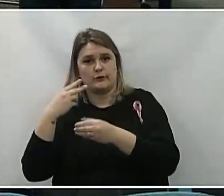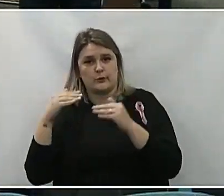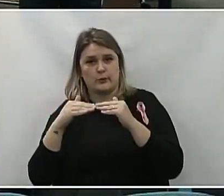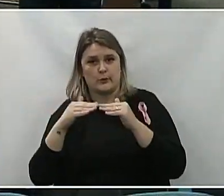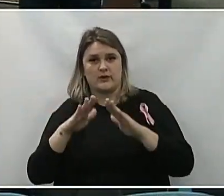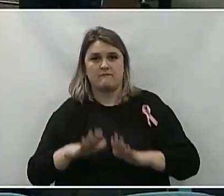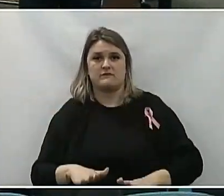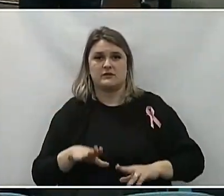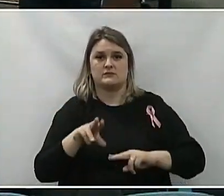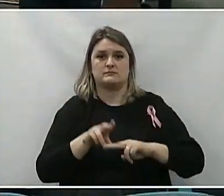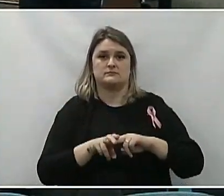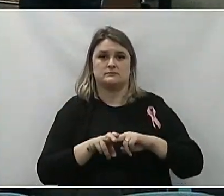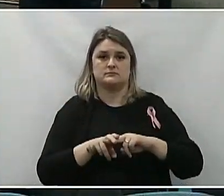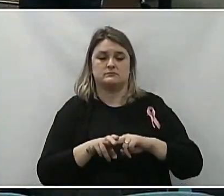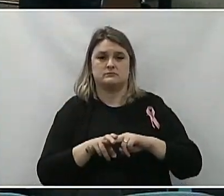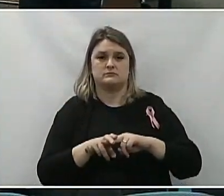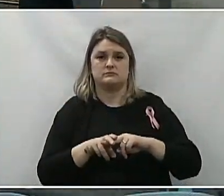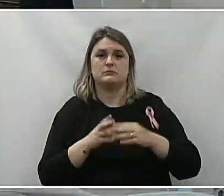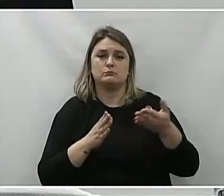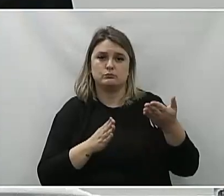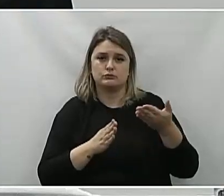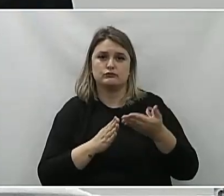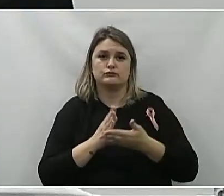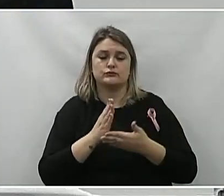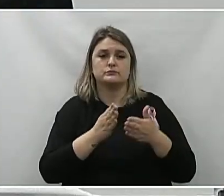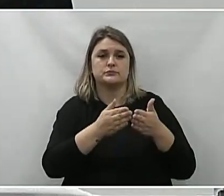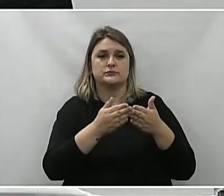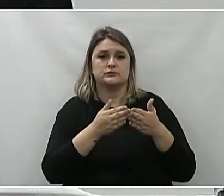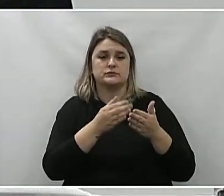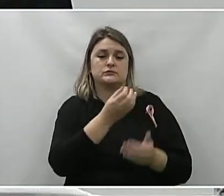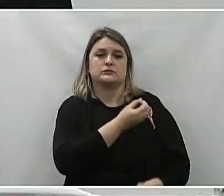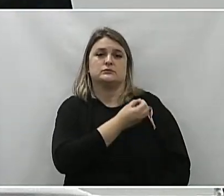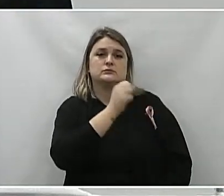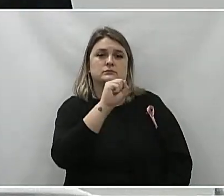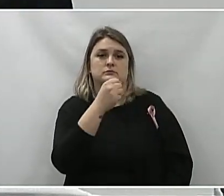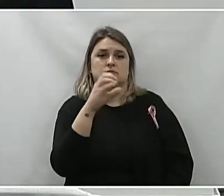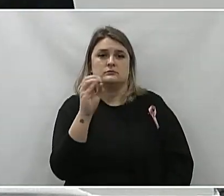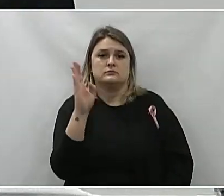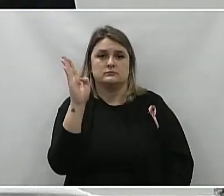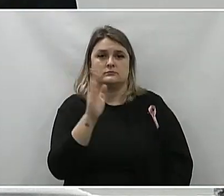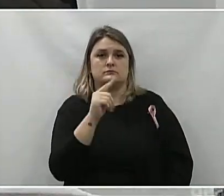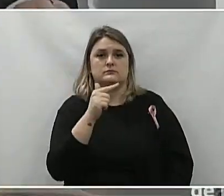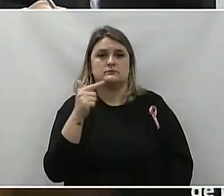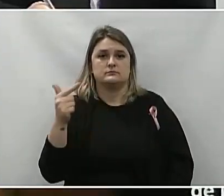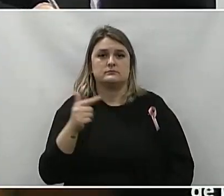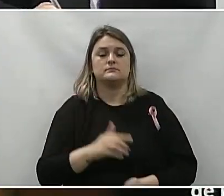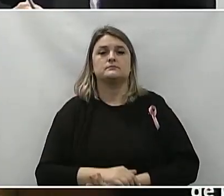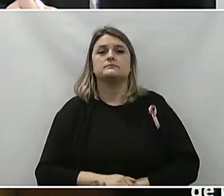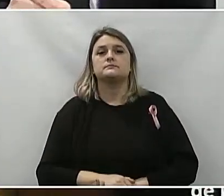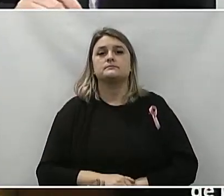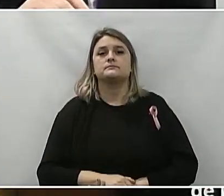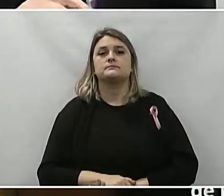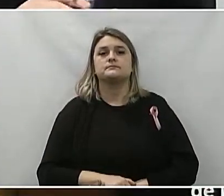que aprovam permaneçam Como estão aprovado o requerimento de número 80 de 2022